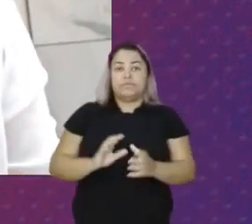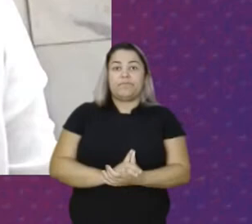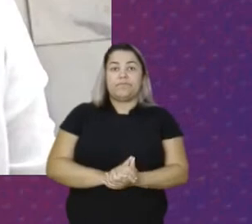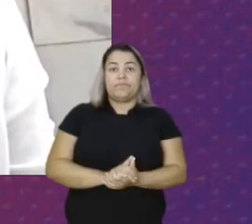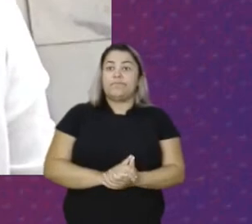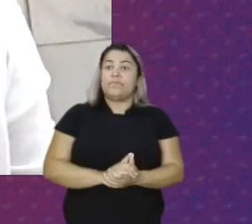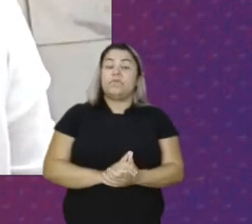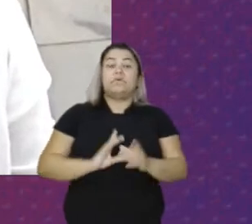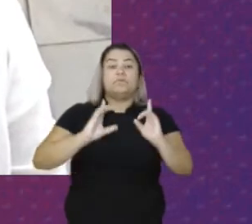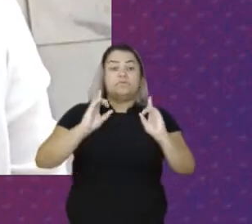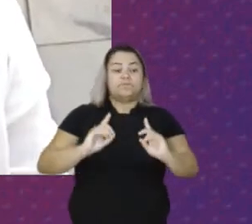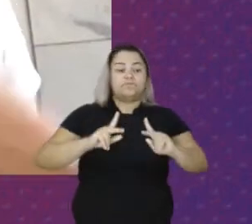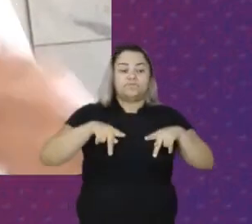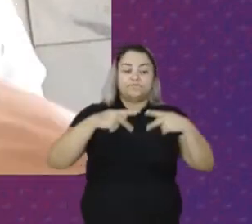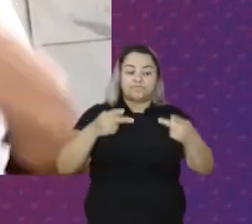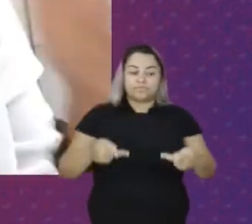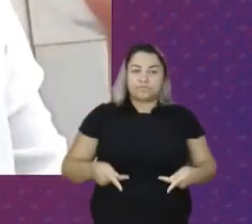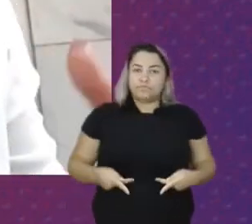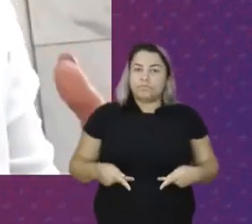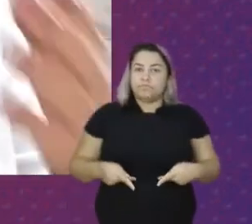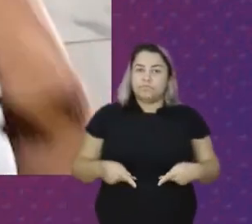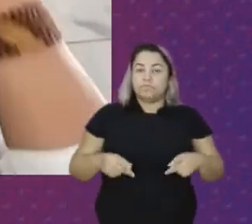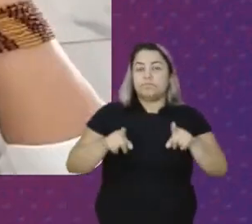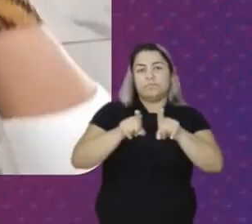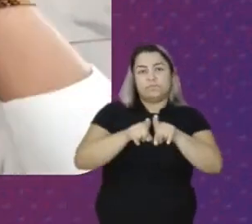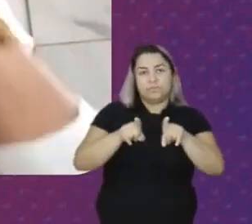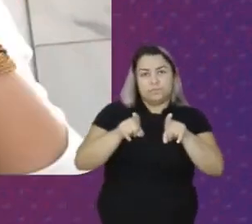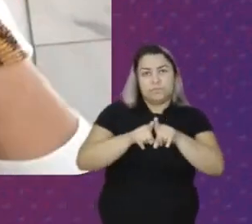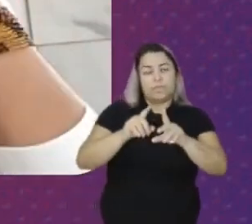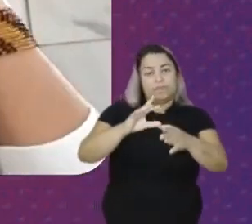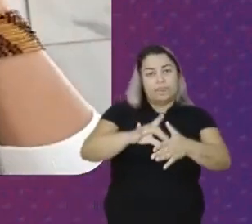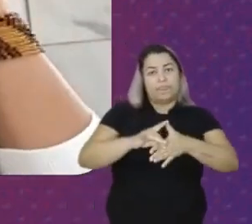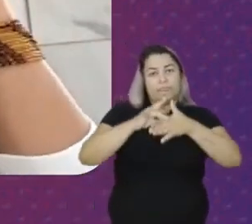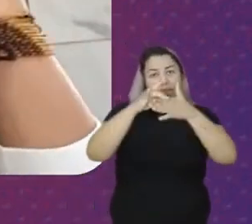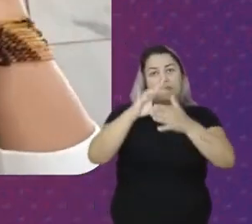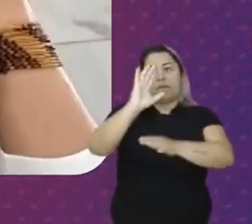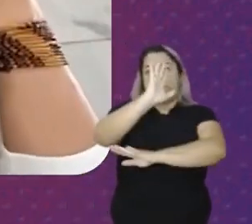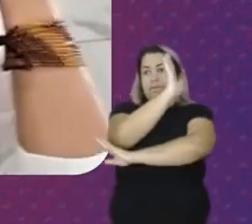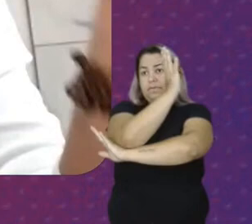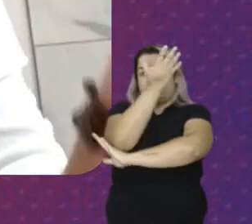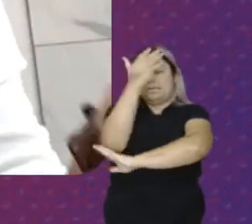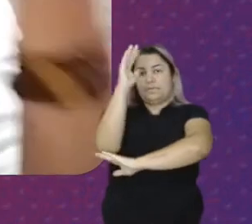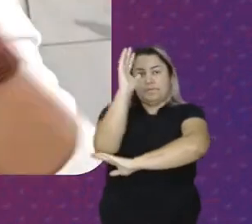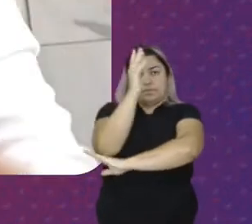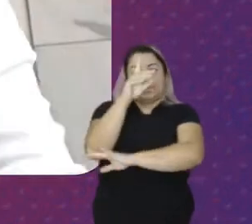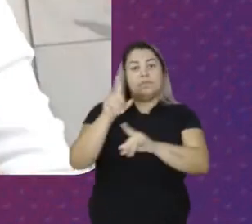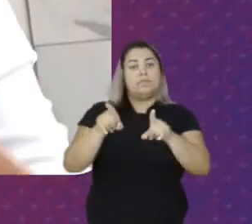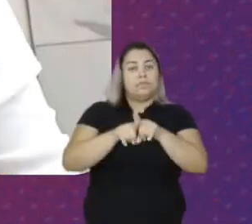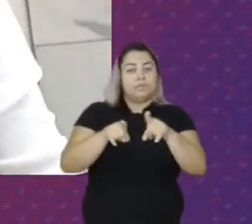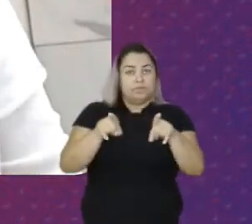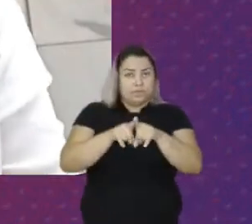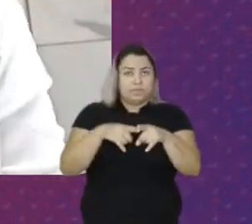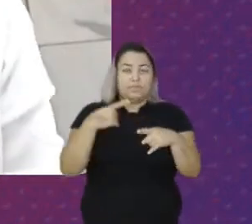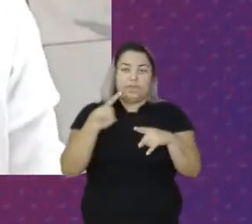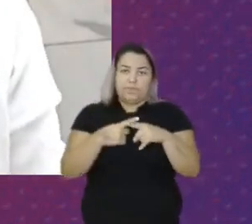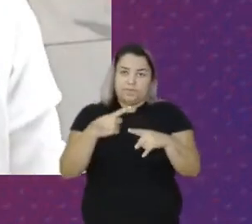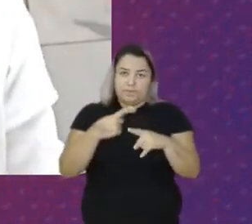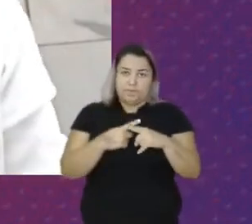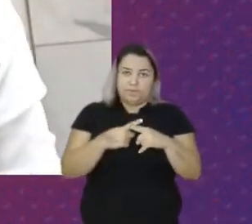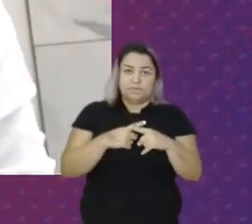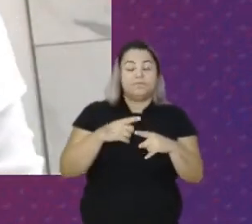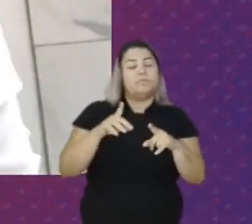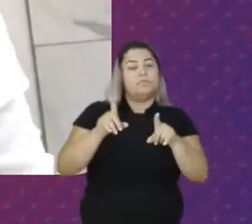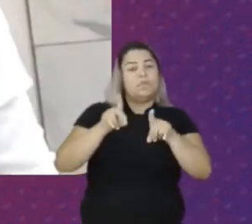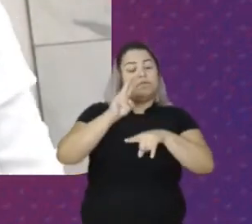de direitos humanos, né? Assim como a gente viu lideranças ambientalistas morrerem porque